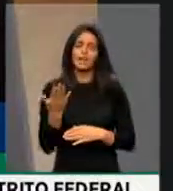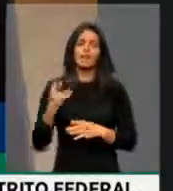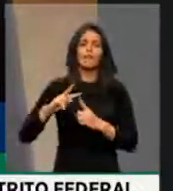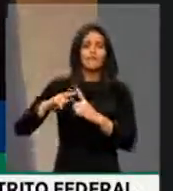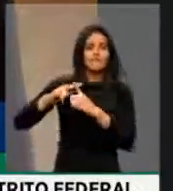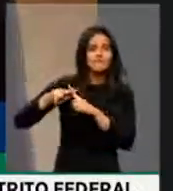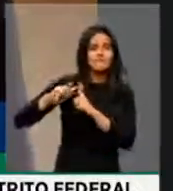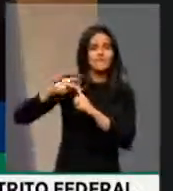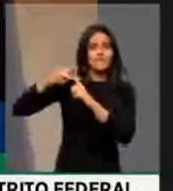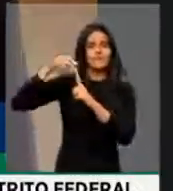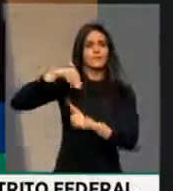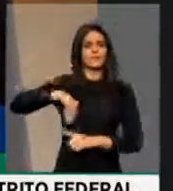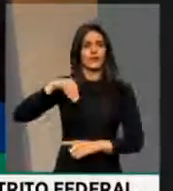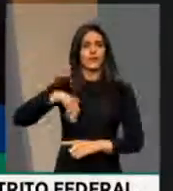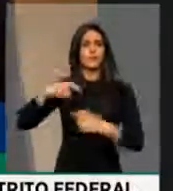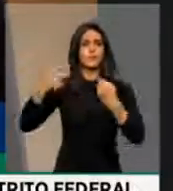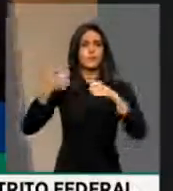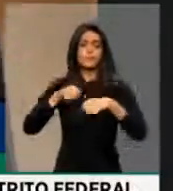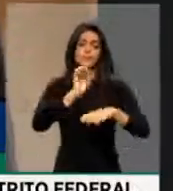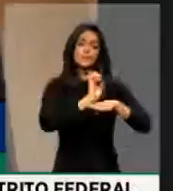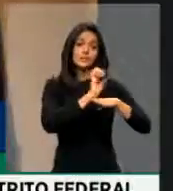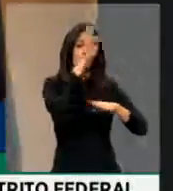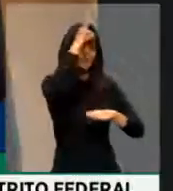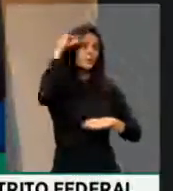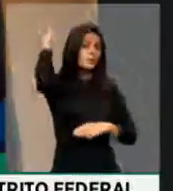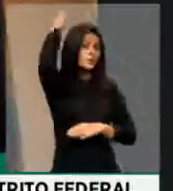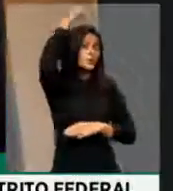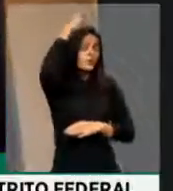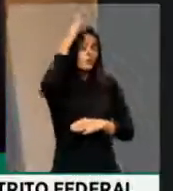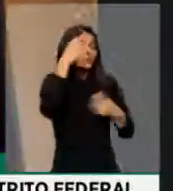defasado sendo estado bem violência Muito obrigado senhor presidente